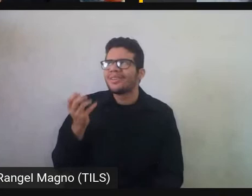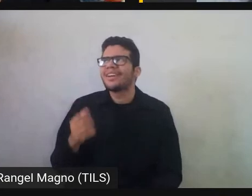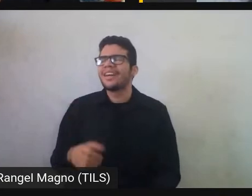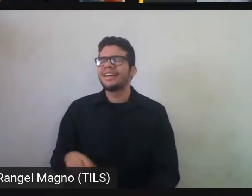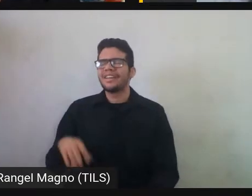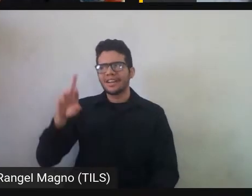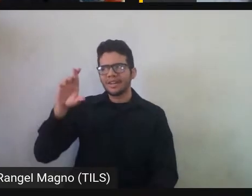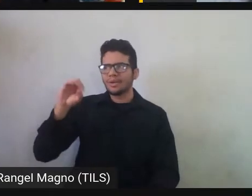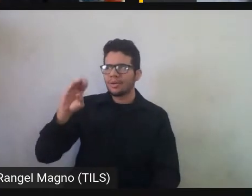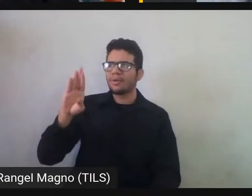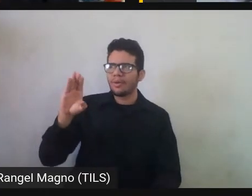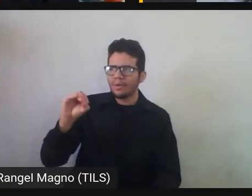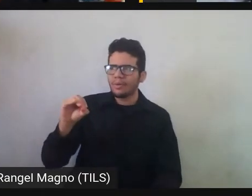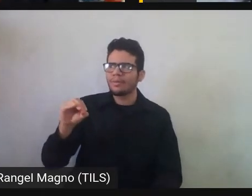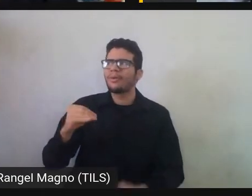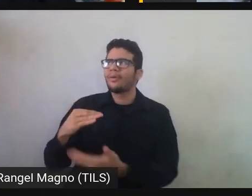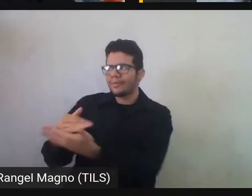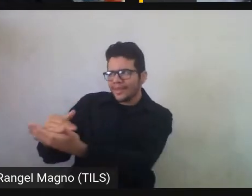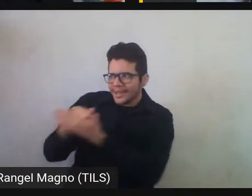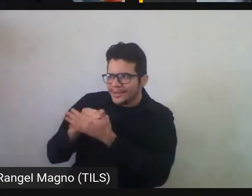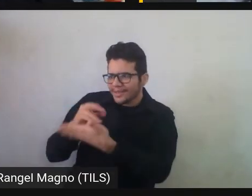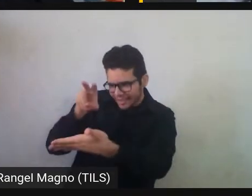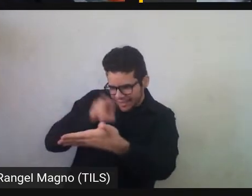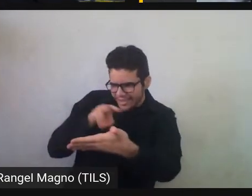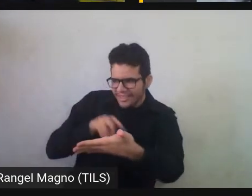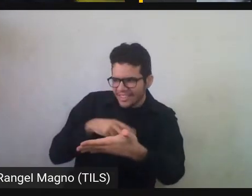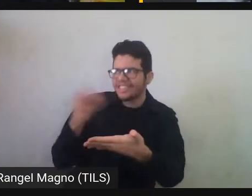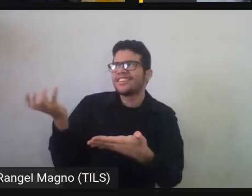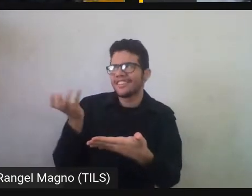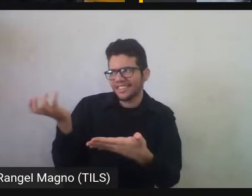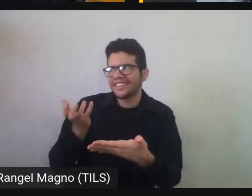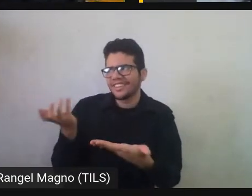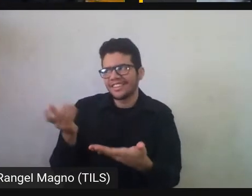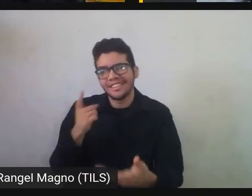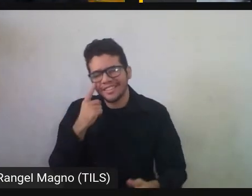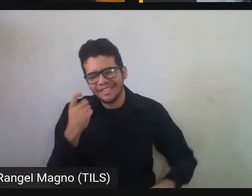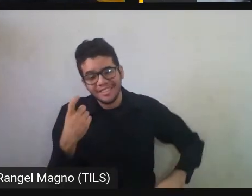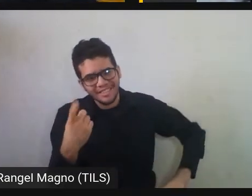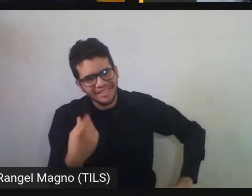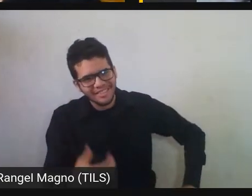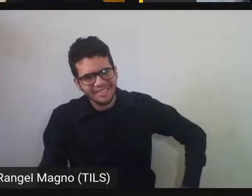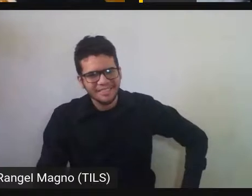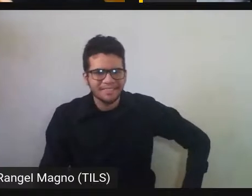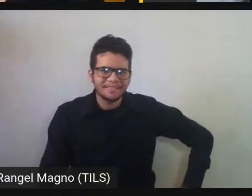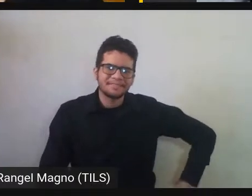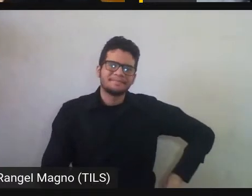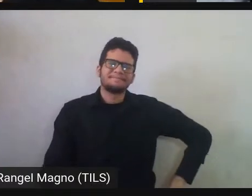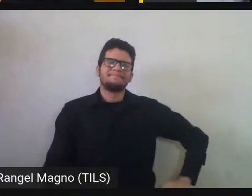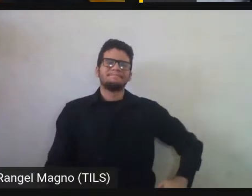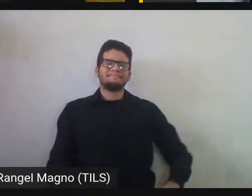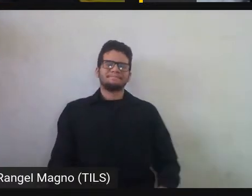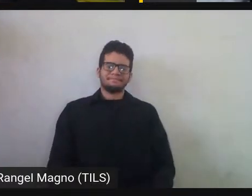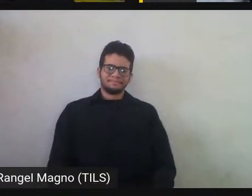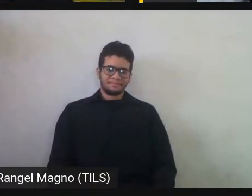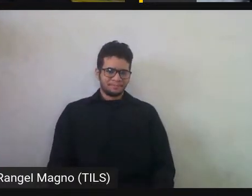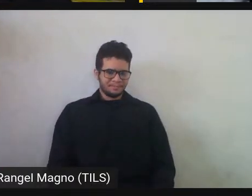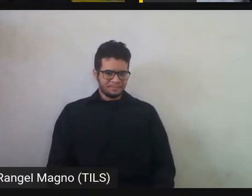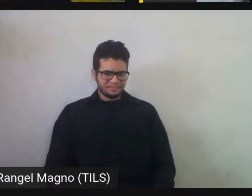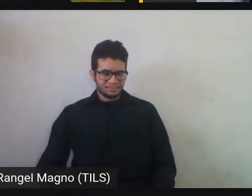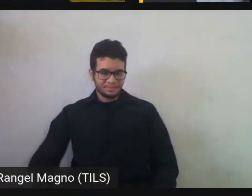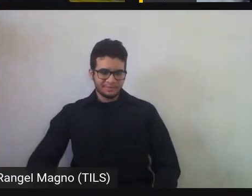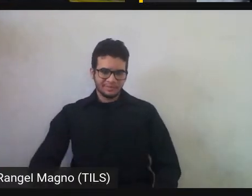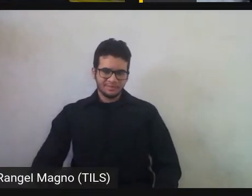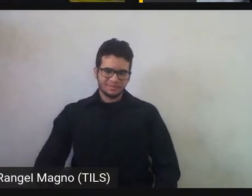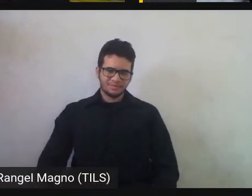contribuiria para os estudos linguísticos sim olha o o círculo